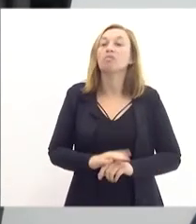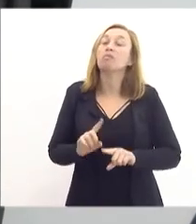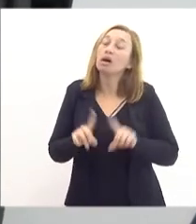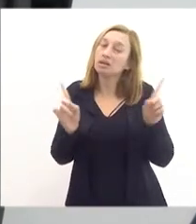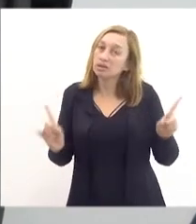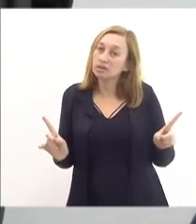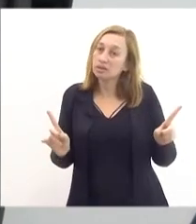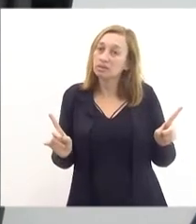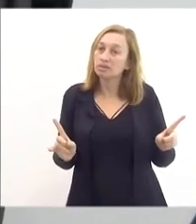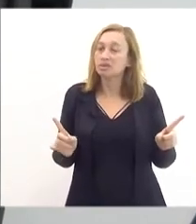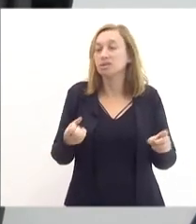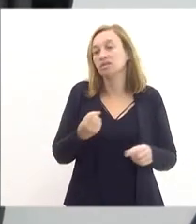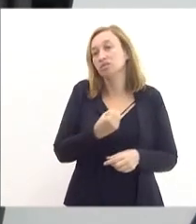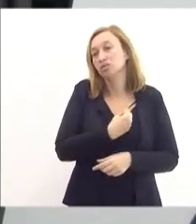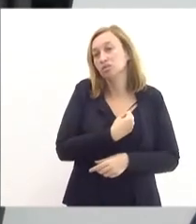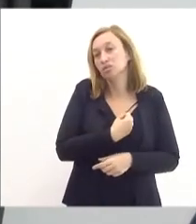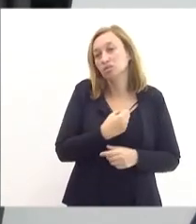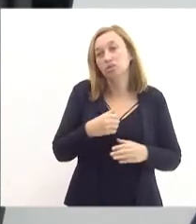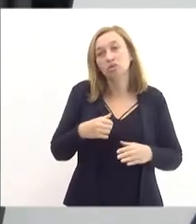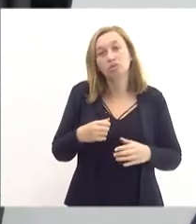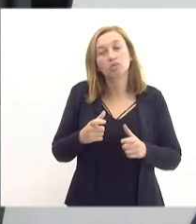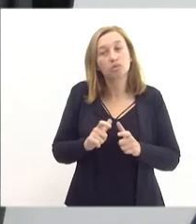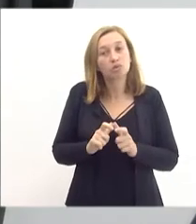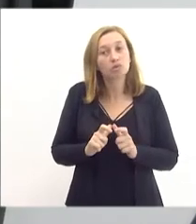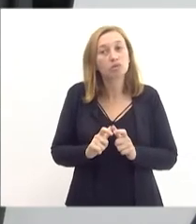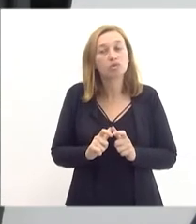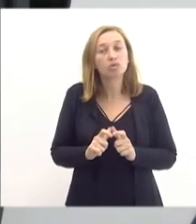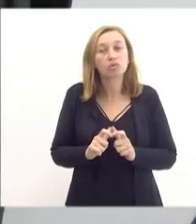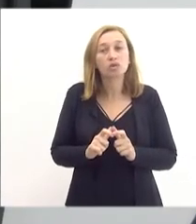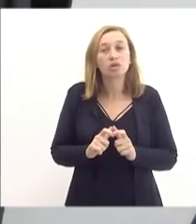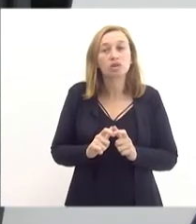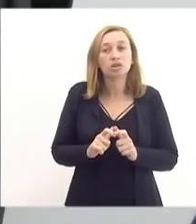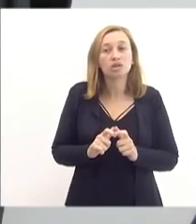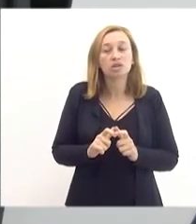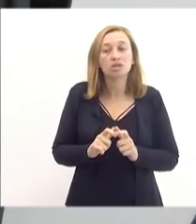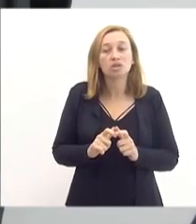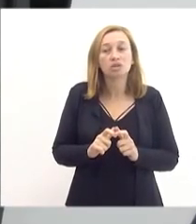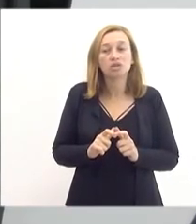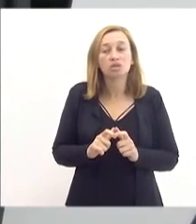Mas, se a maioria assim o desejar,